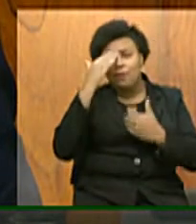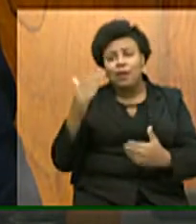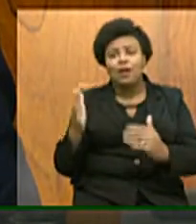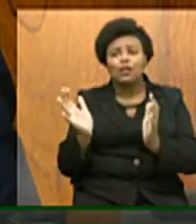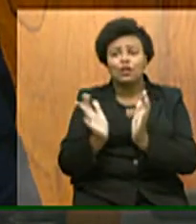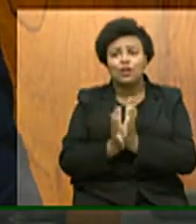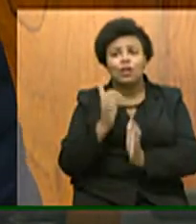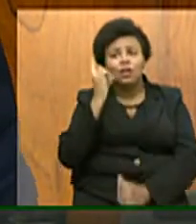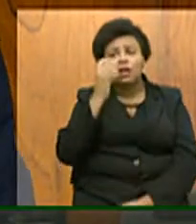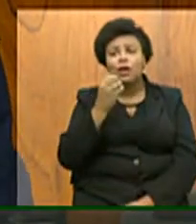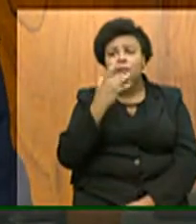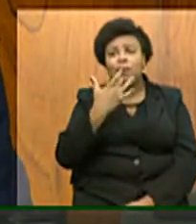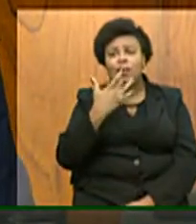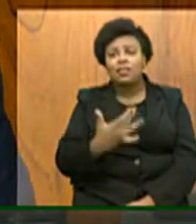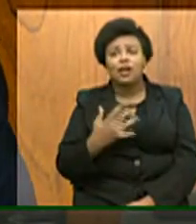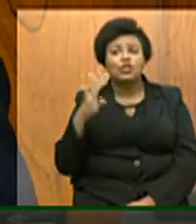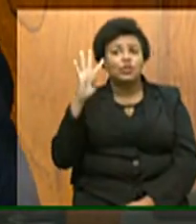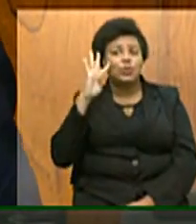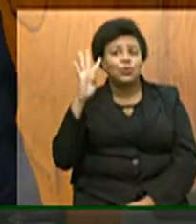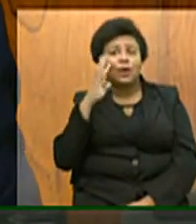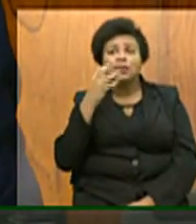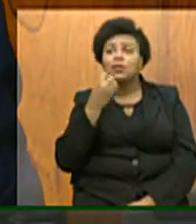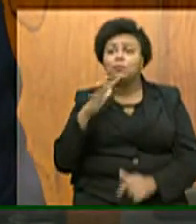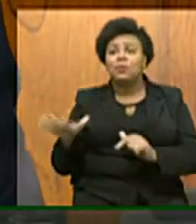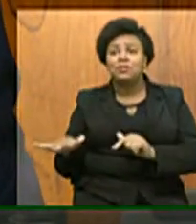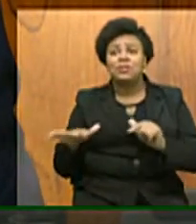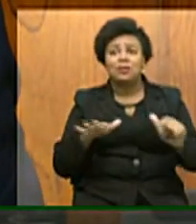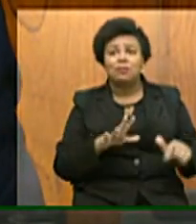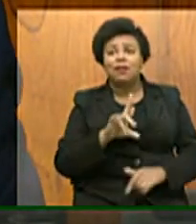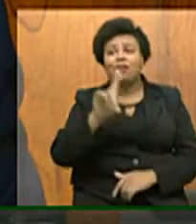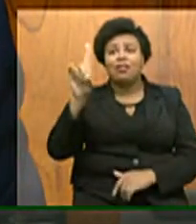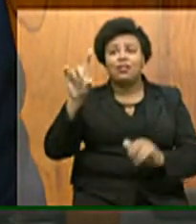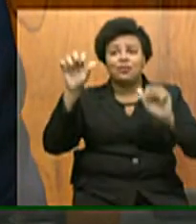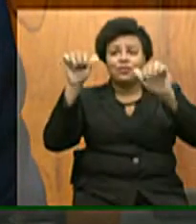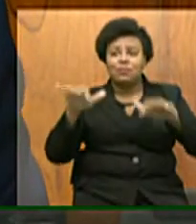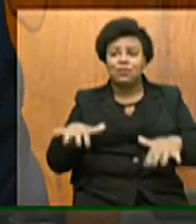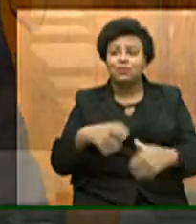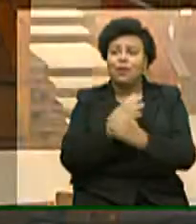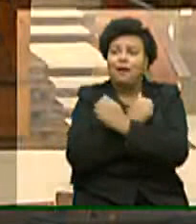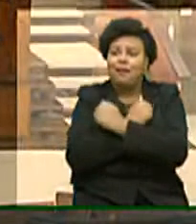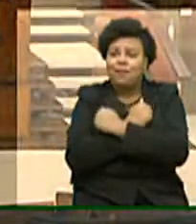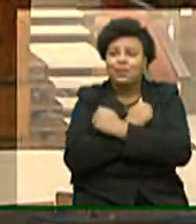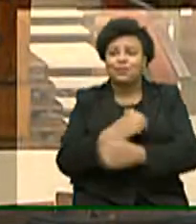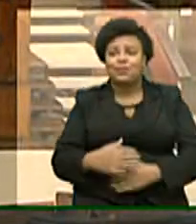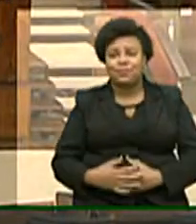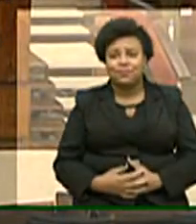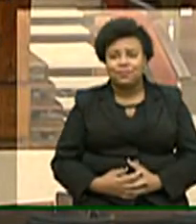deputados. Uma boa tarde de quarta-feira, uma boa semana a todos. Que Deus nos abençoe. Um abraço a todos.